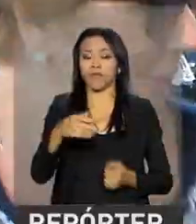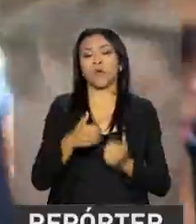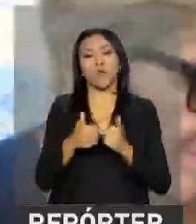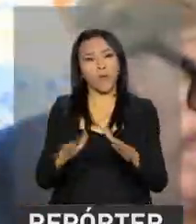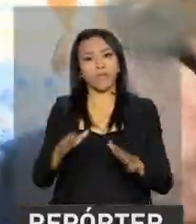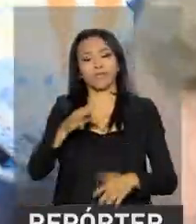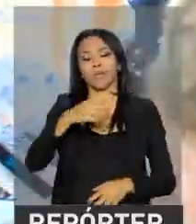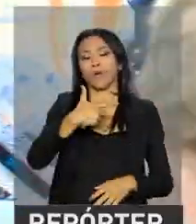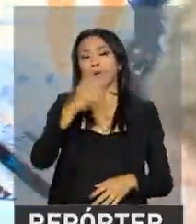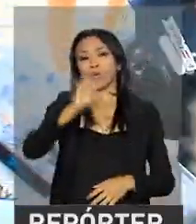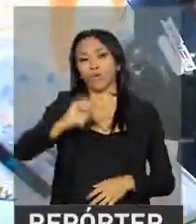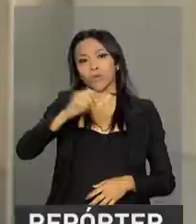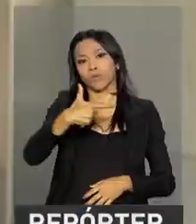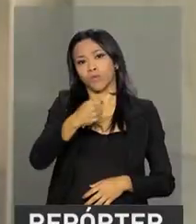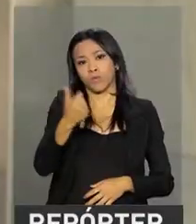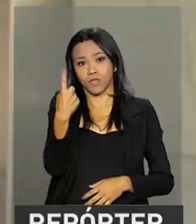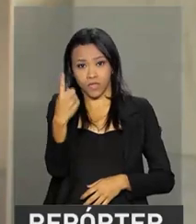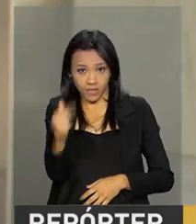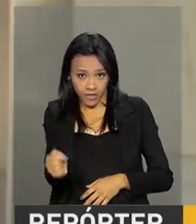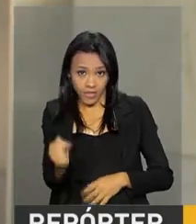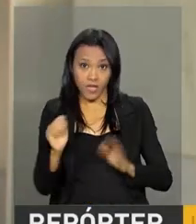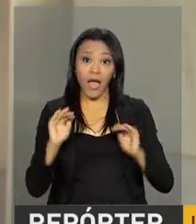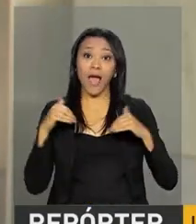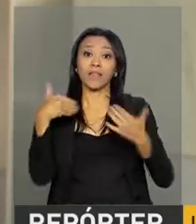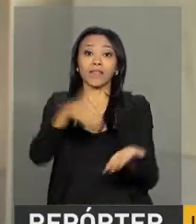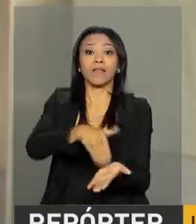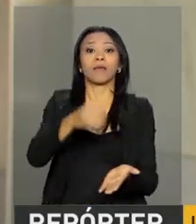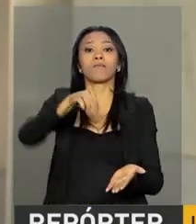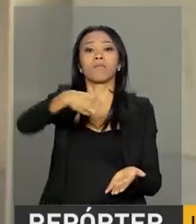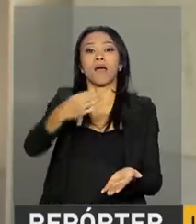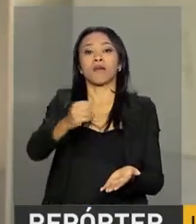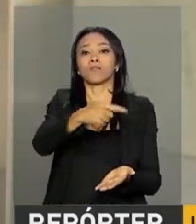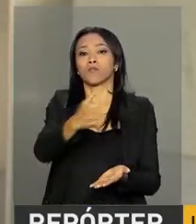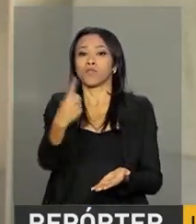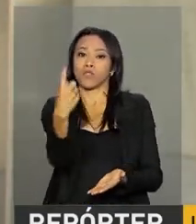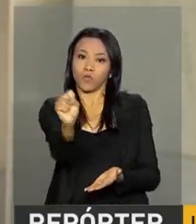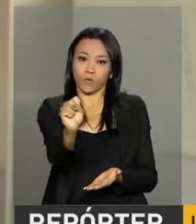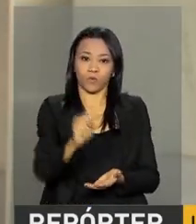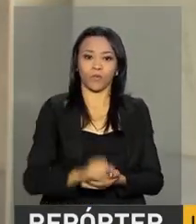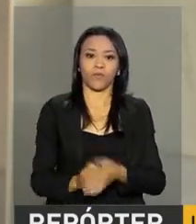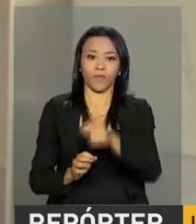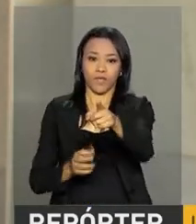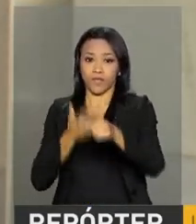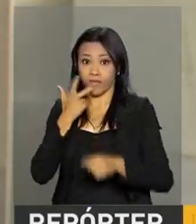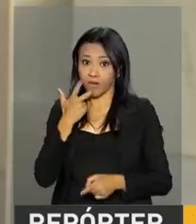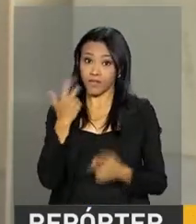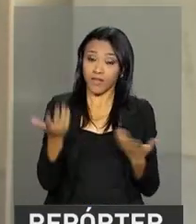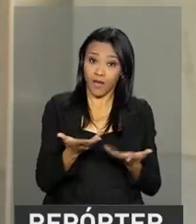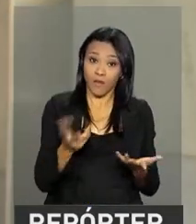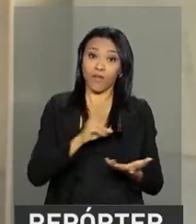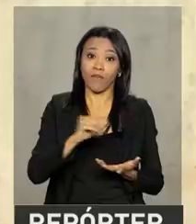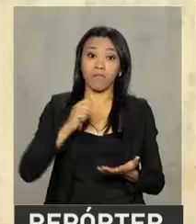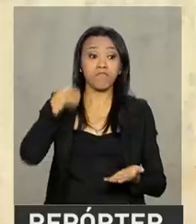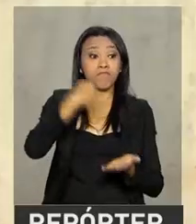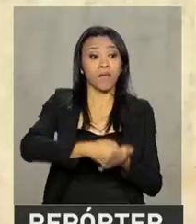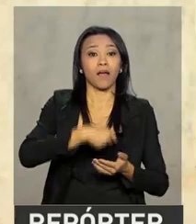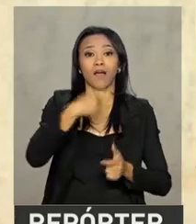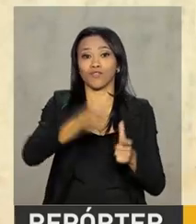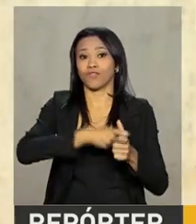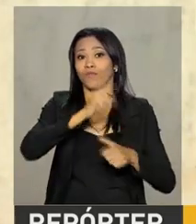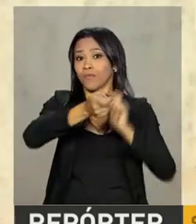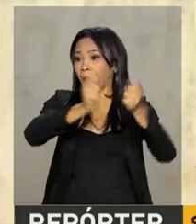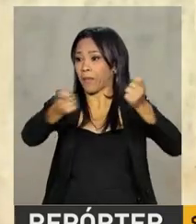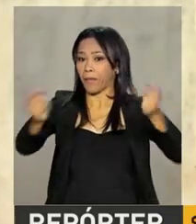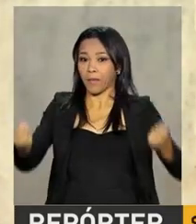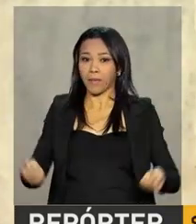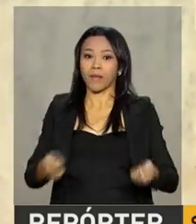até março de 2018 primeiro me atualizar os meus débitos em dívida em um primeiro passo a primeira coisa que